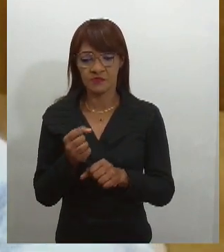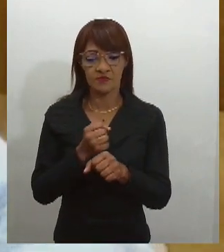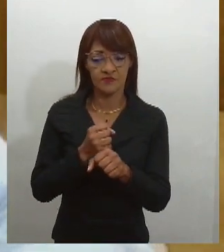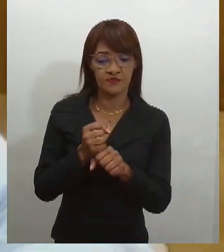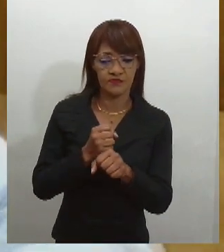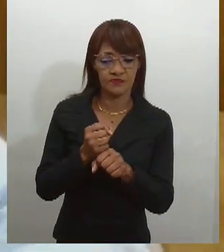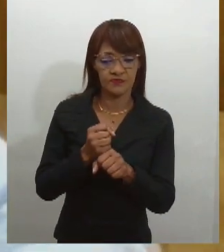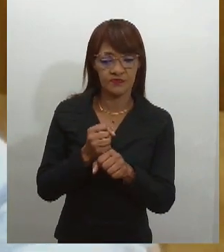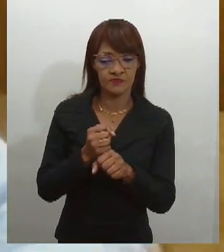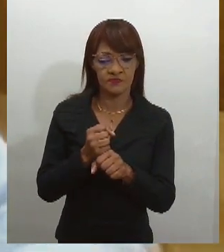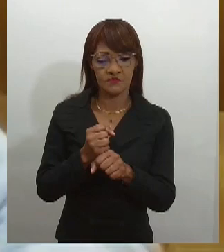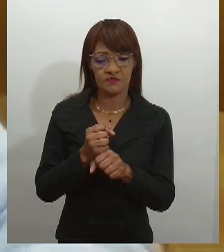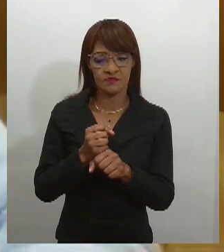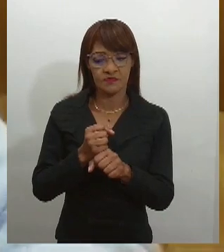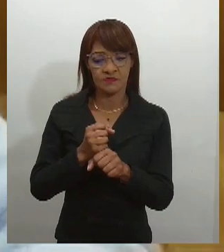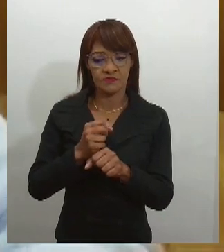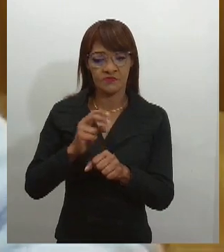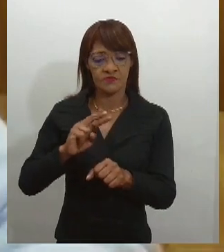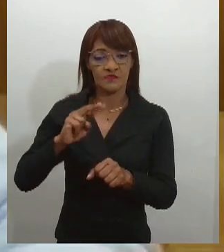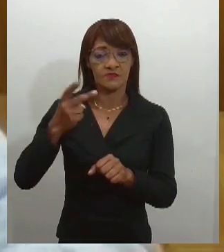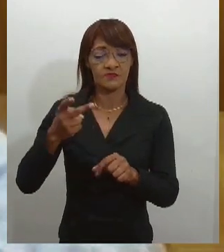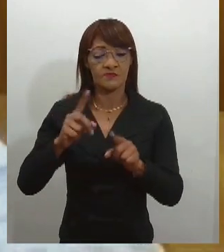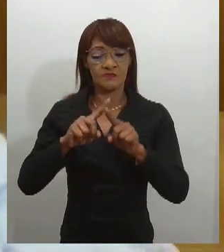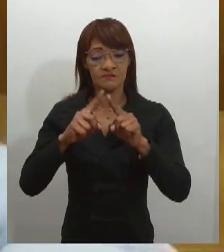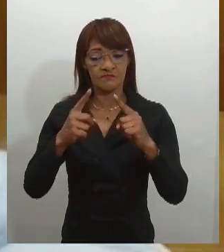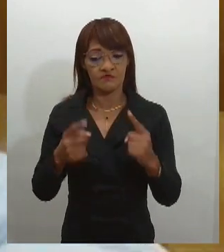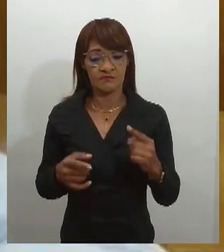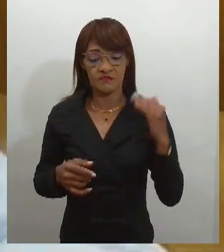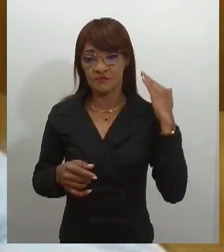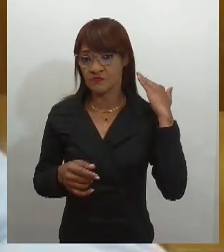alto. Contudo, os bancos ainda abusam